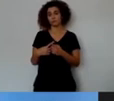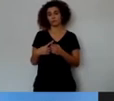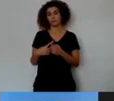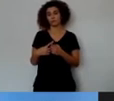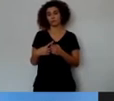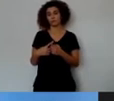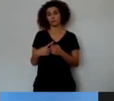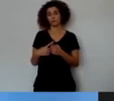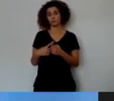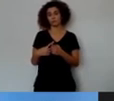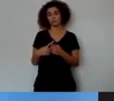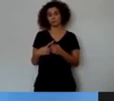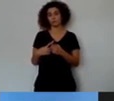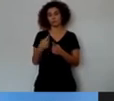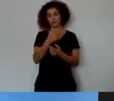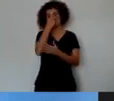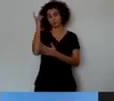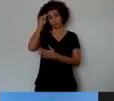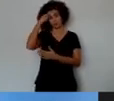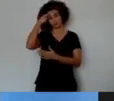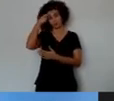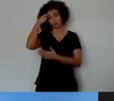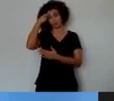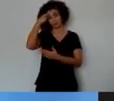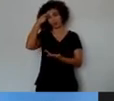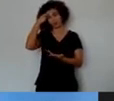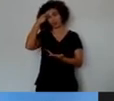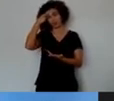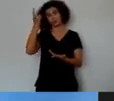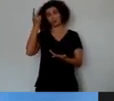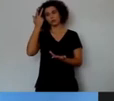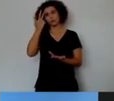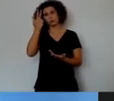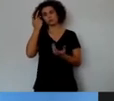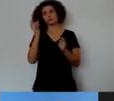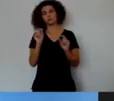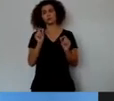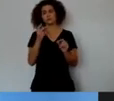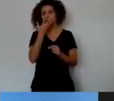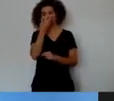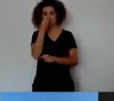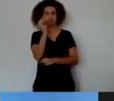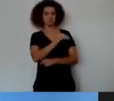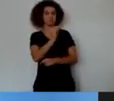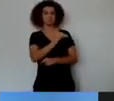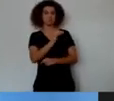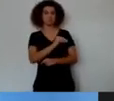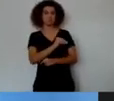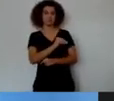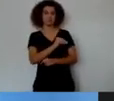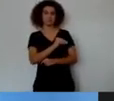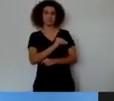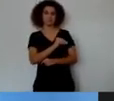né, as pessoas negras são muito ligadas, às vezes, à culturalidade, e é desconsiderada essa intelectualidade. Então, já é considerada assim,